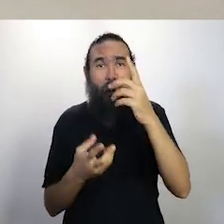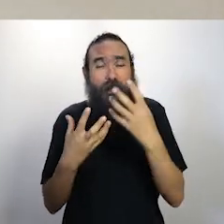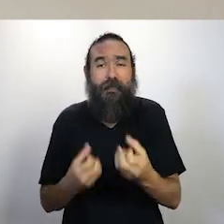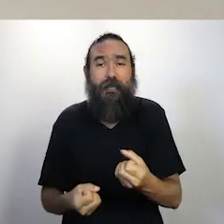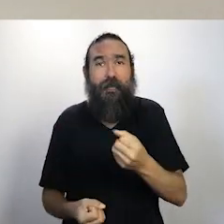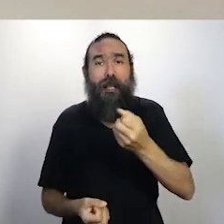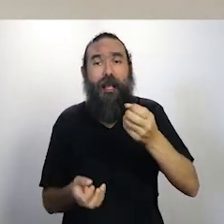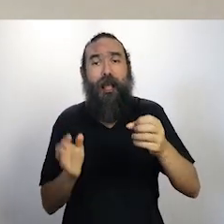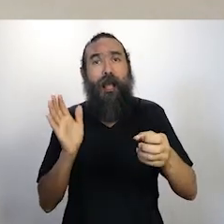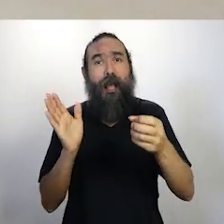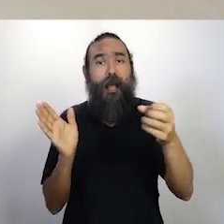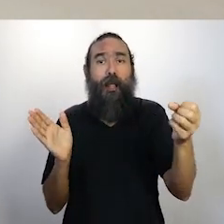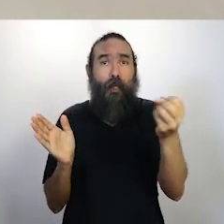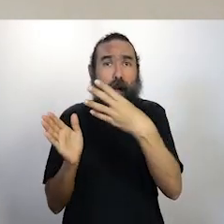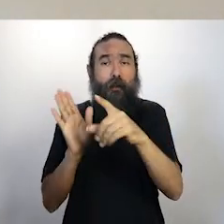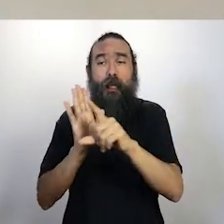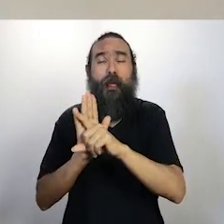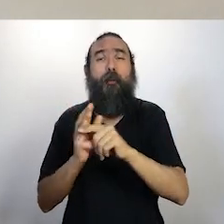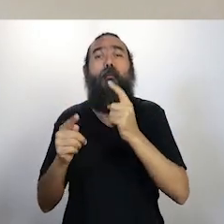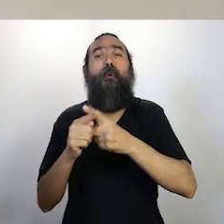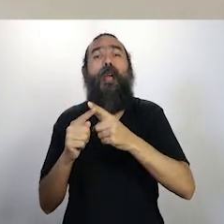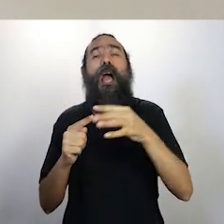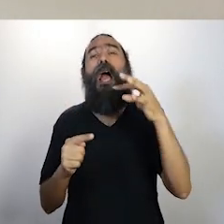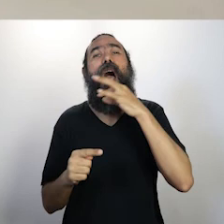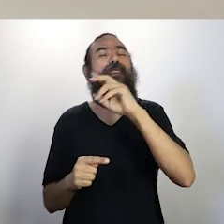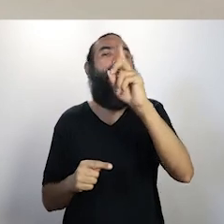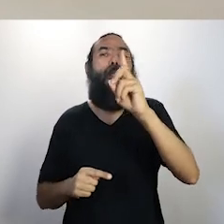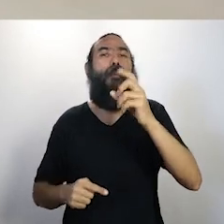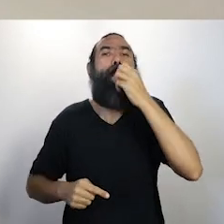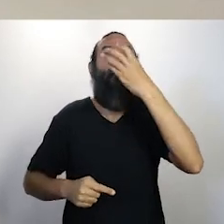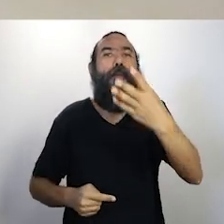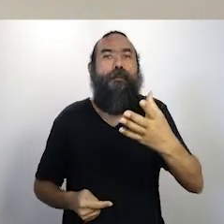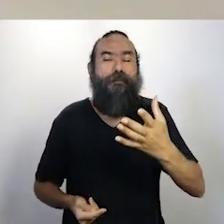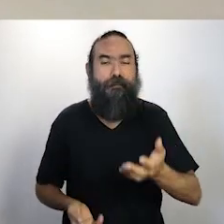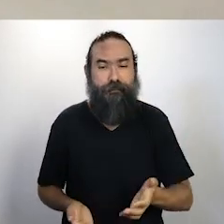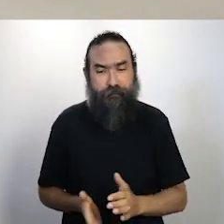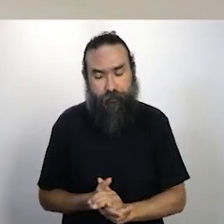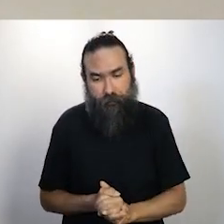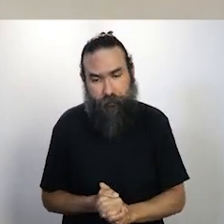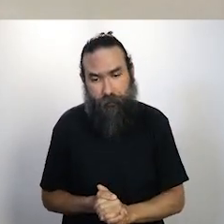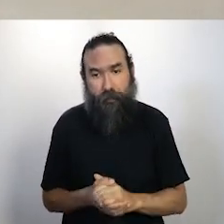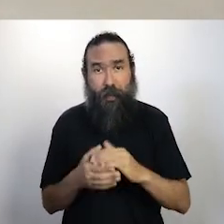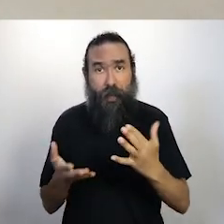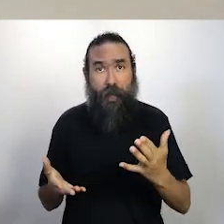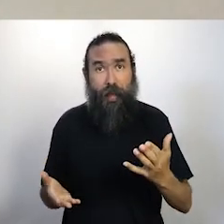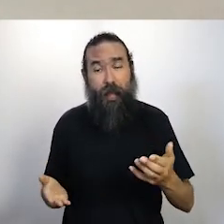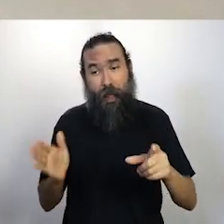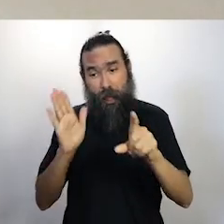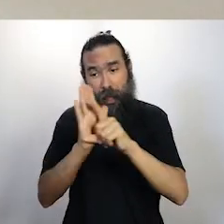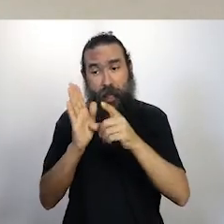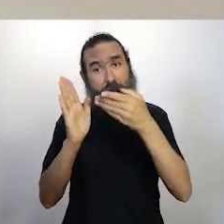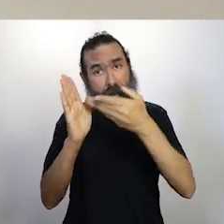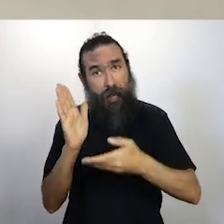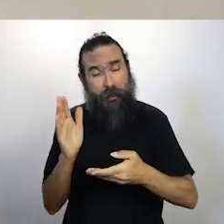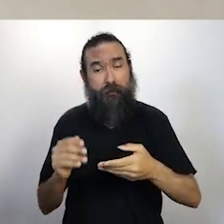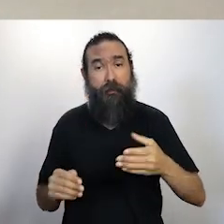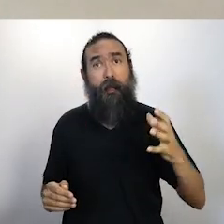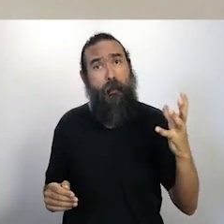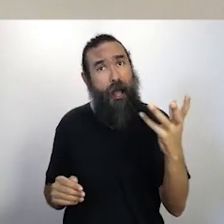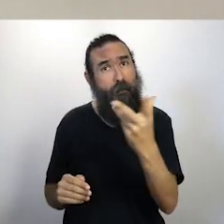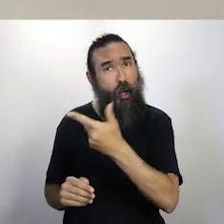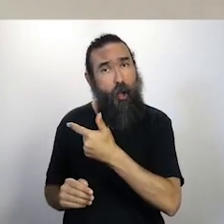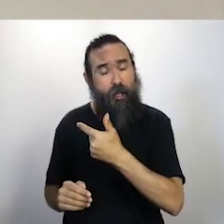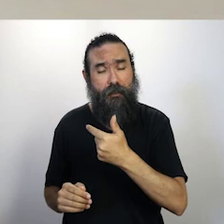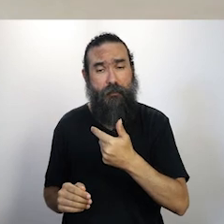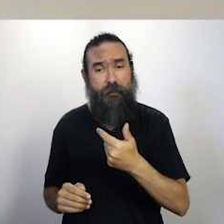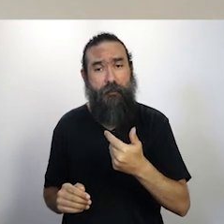revitalizar o tecido do sistema nacional de cultura dos sistemas municipais e aí eu vejo a importância fundamental dos conselhos municipais